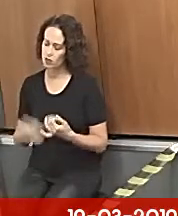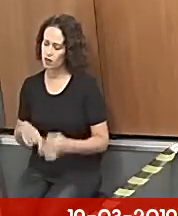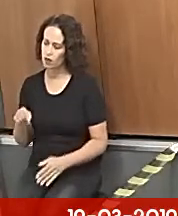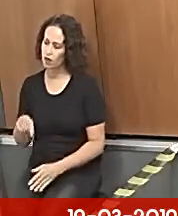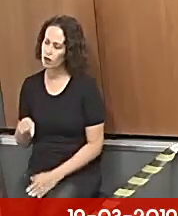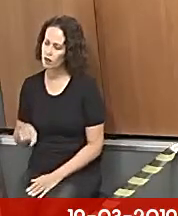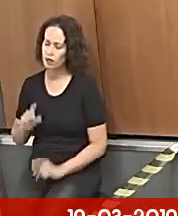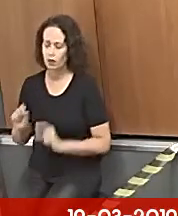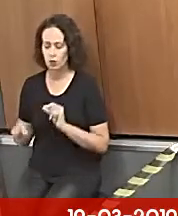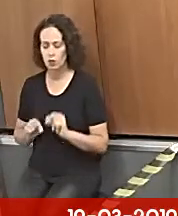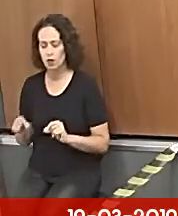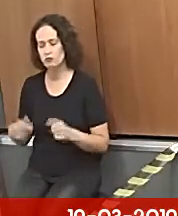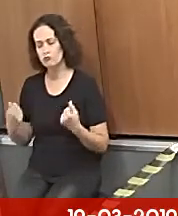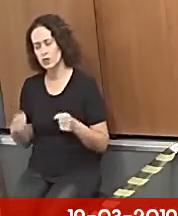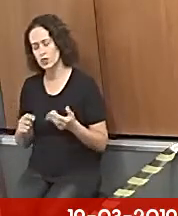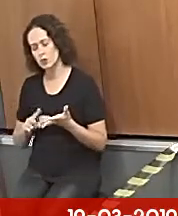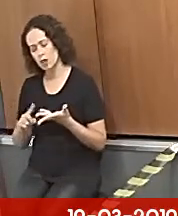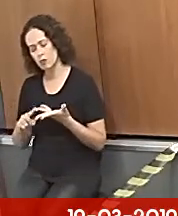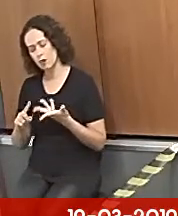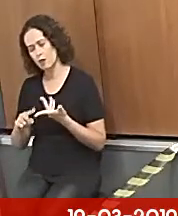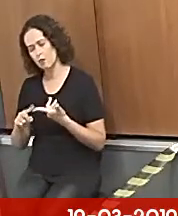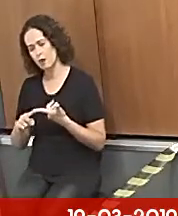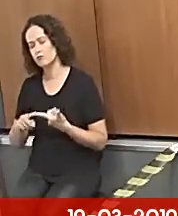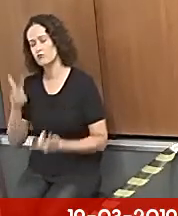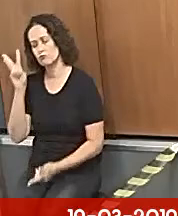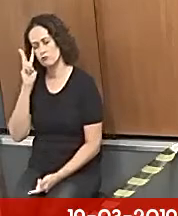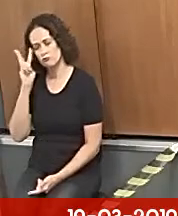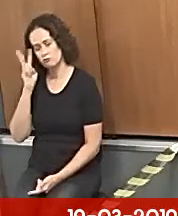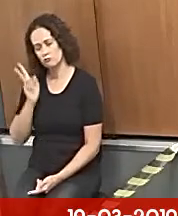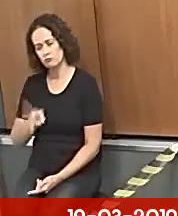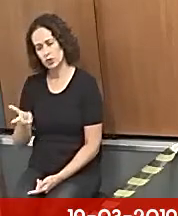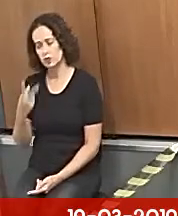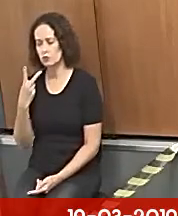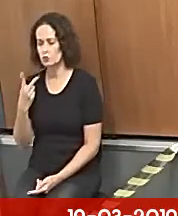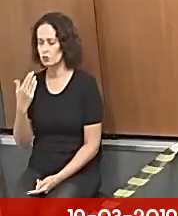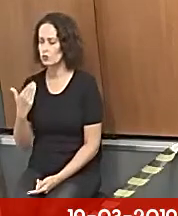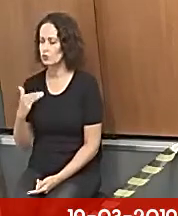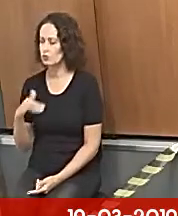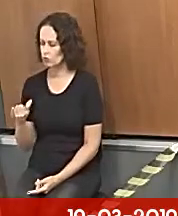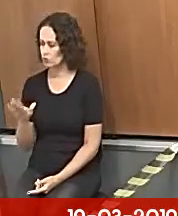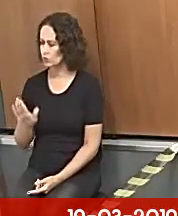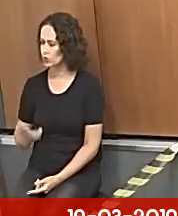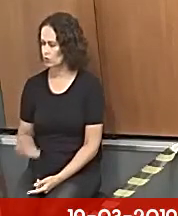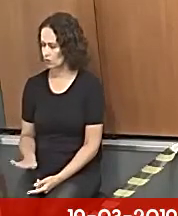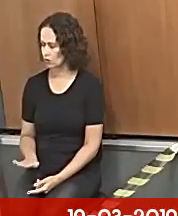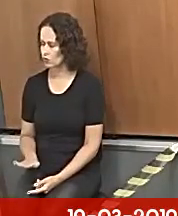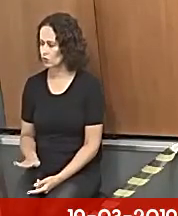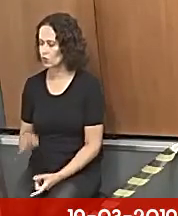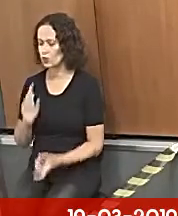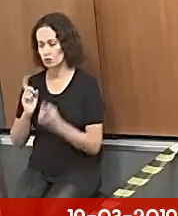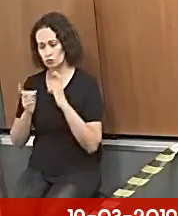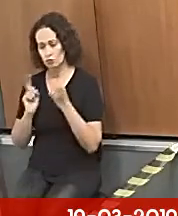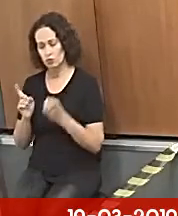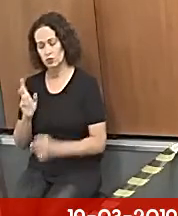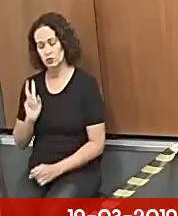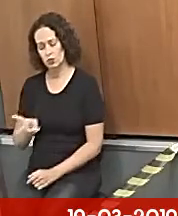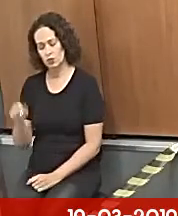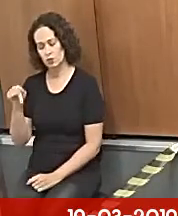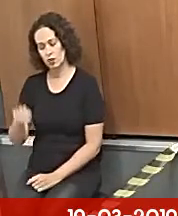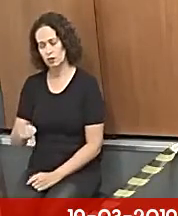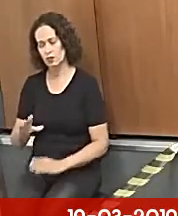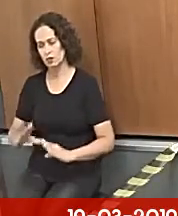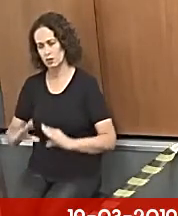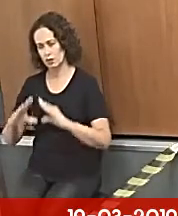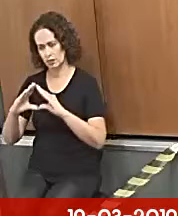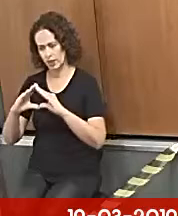as suas indicações toda terça feira 14 e 30 reunimos ordinariamente aqui na assembléia está